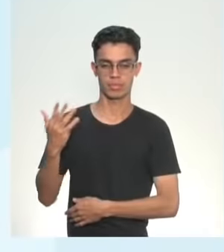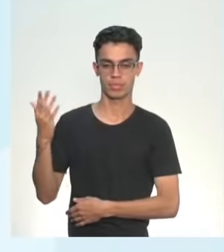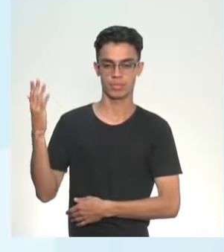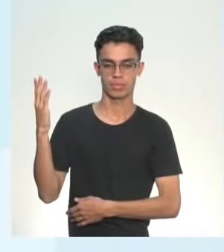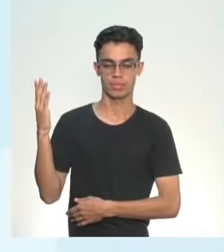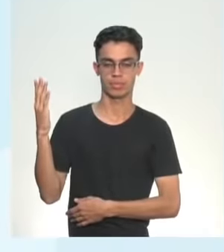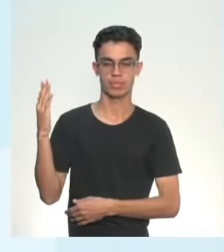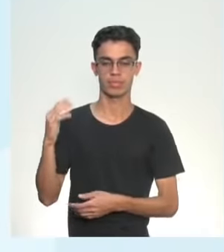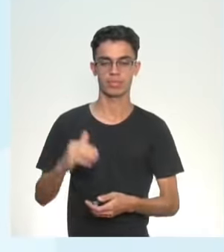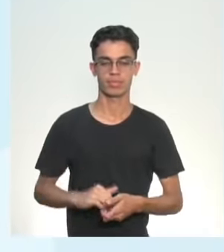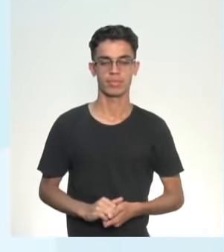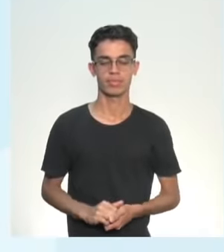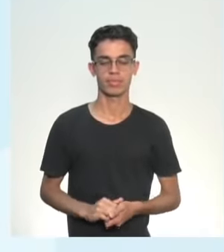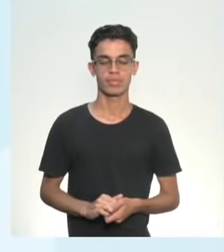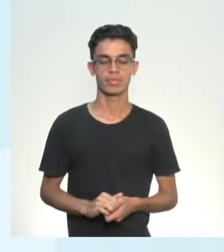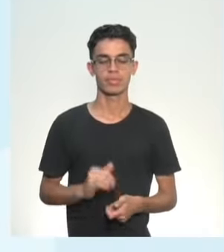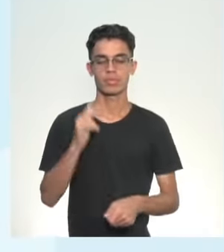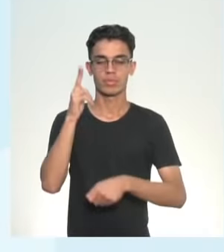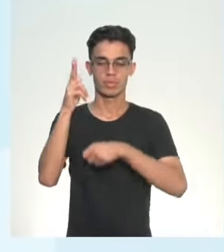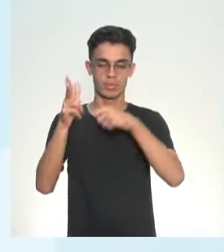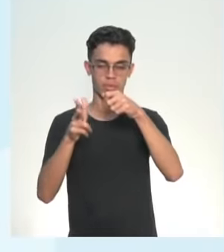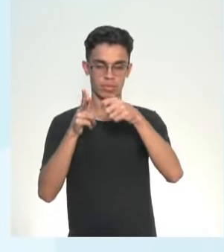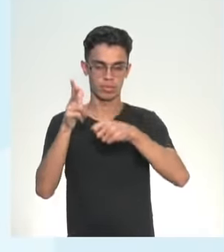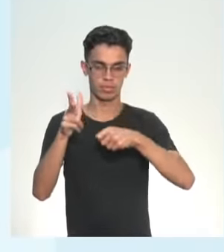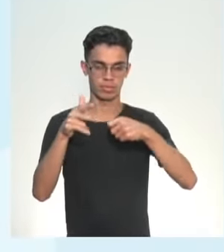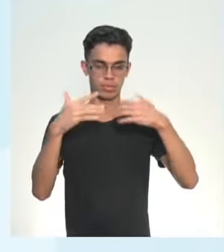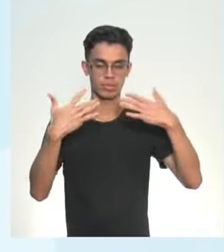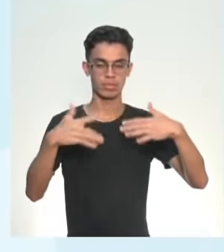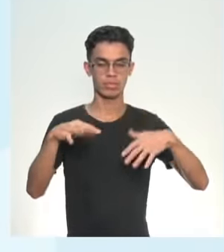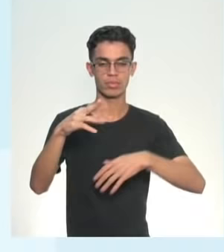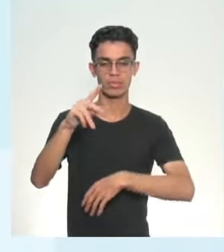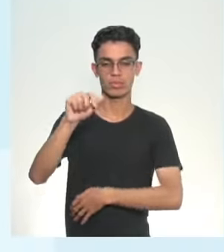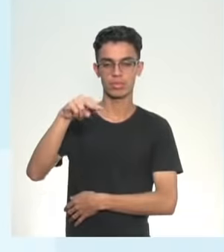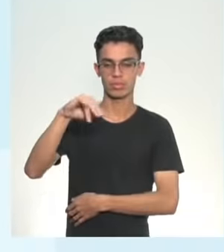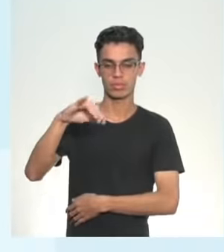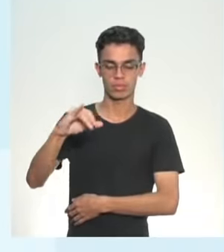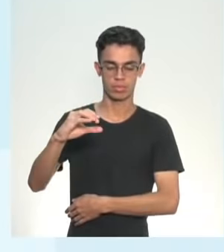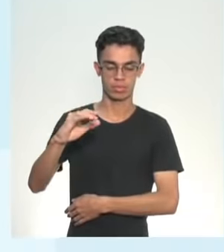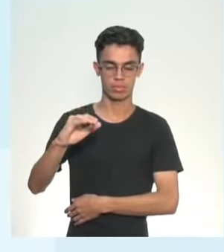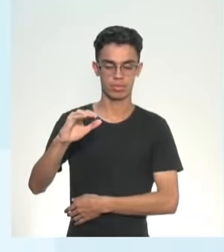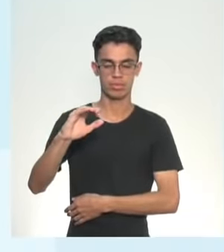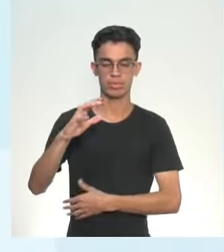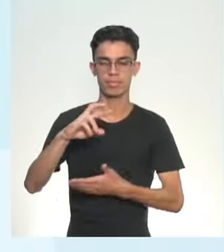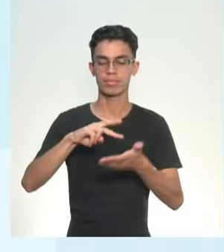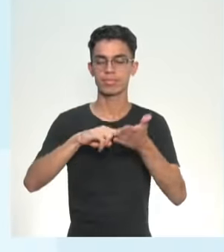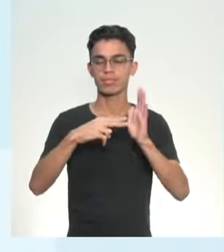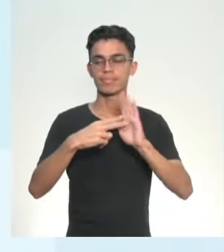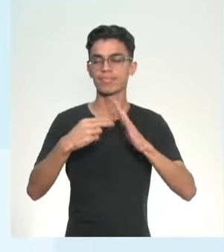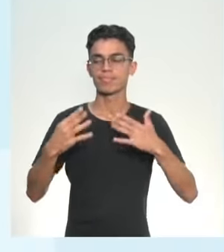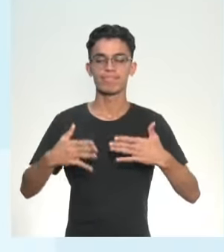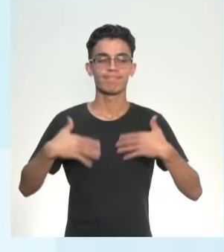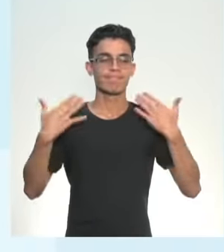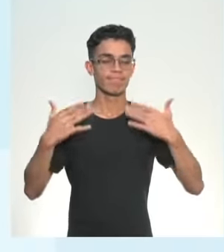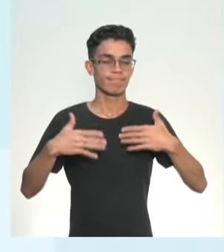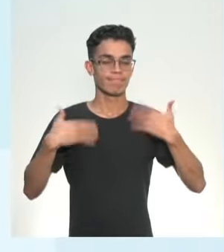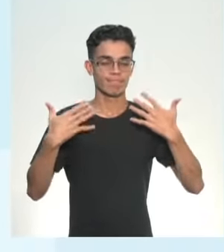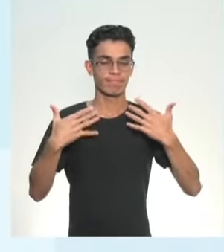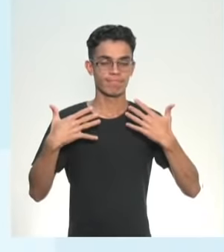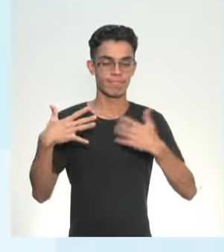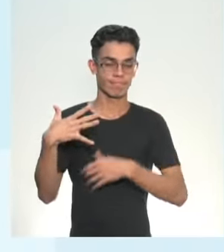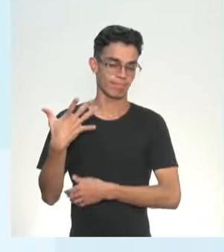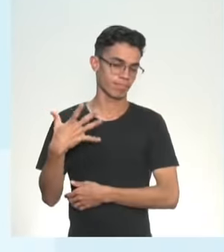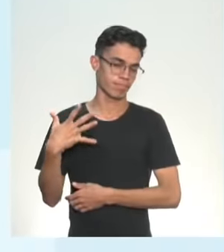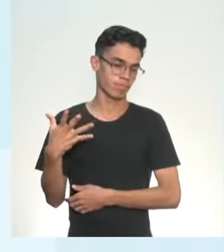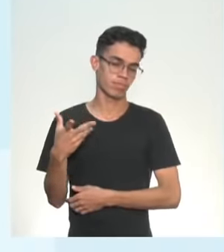vir e o pênis de acordo com o vídeo o pânico é só Jane and Extreme Fire uma felicidade repentina e extrema